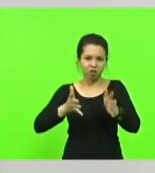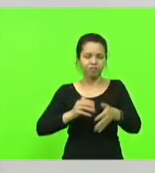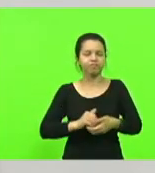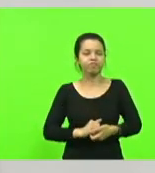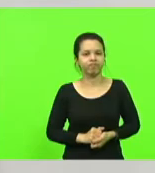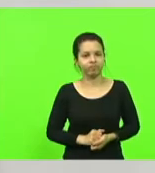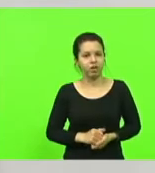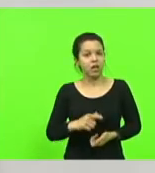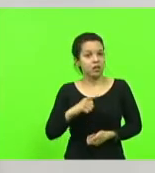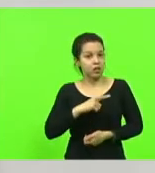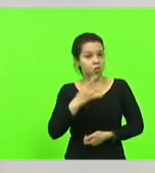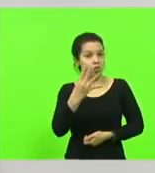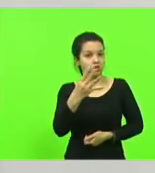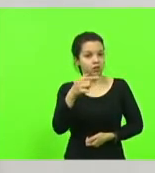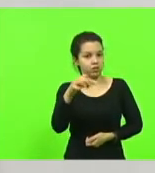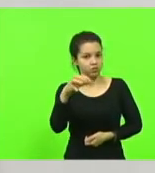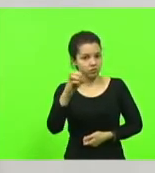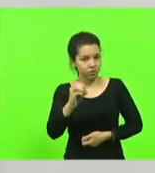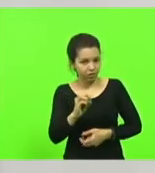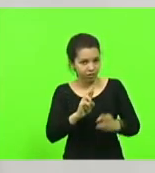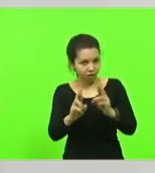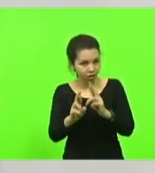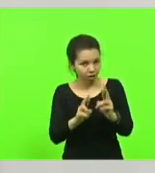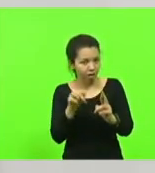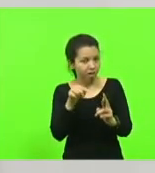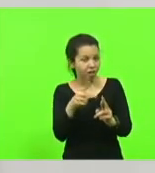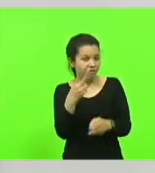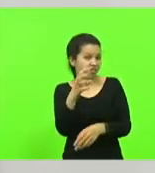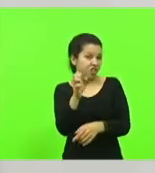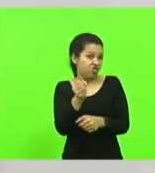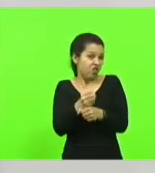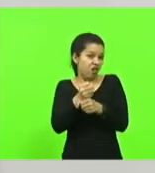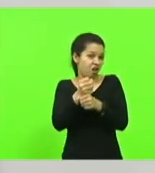uma 470 que está, no mínimo, 20 anos atrasada.